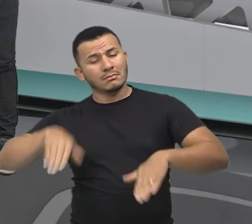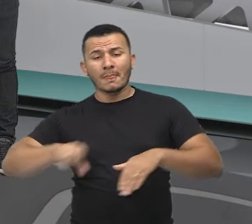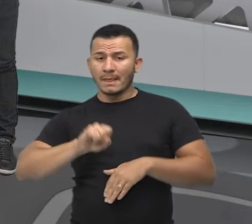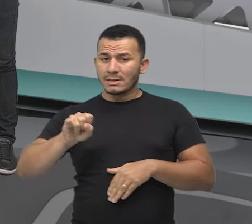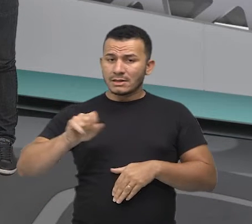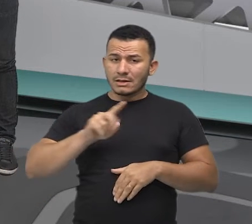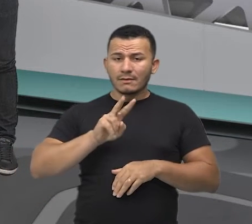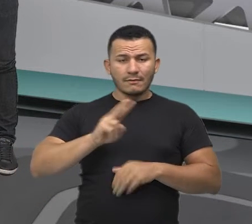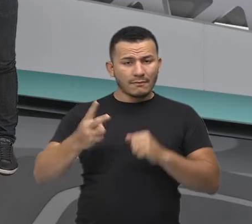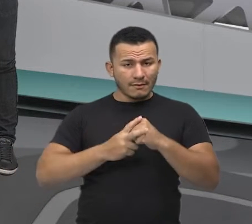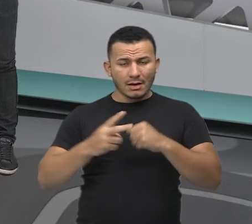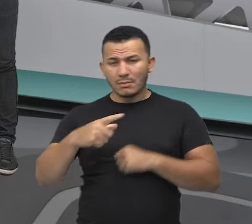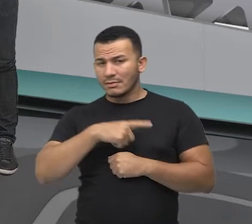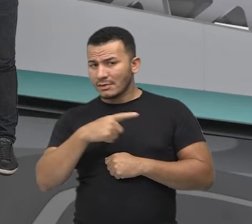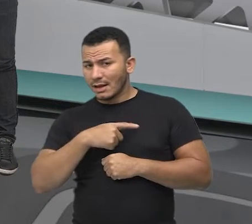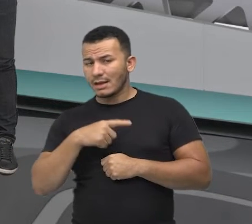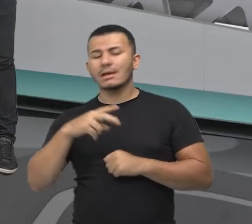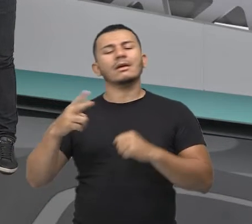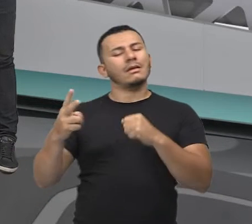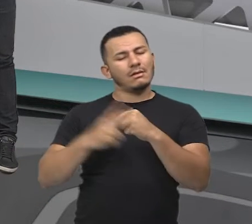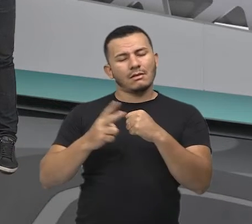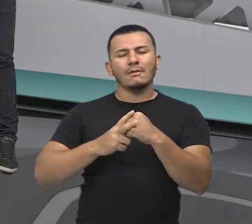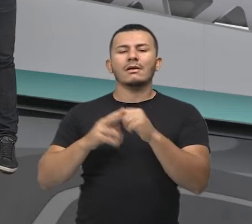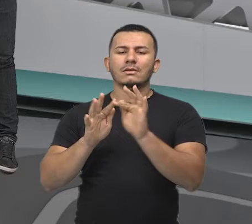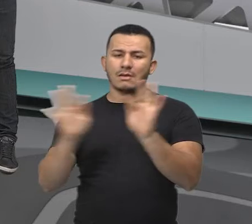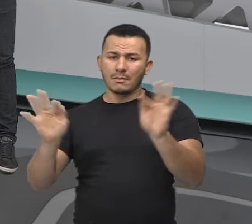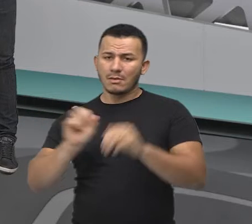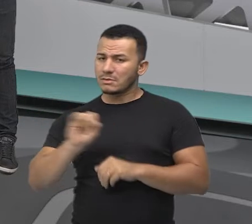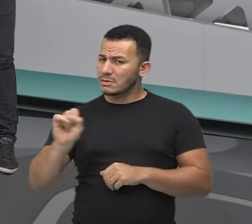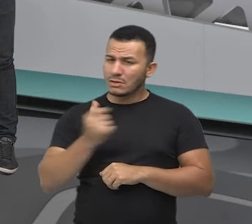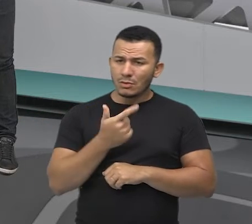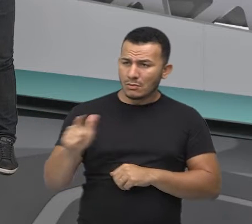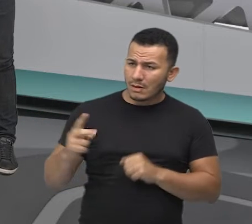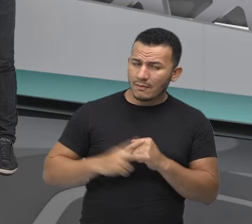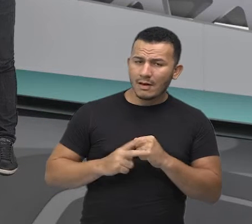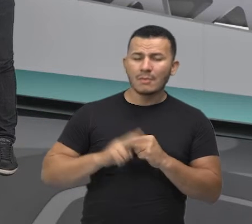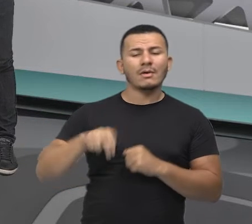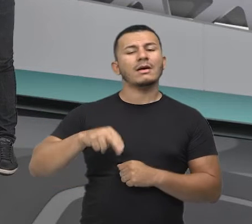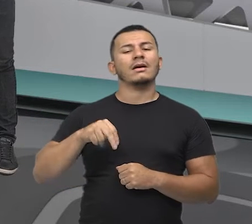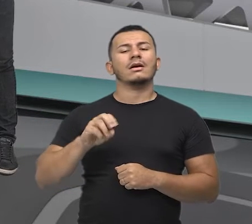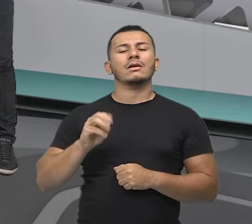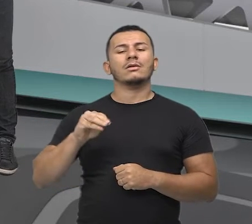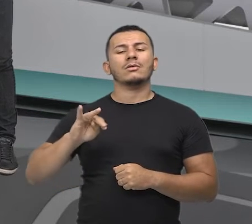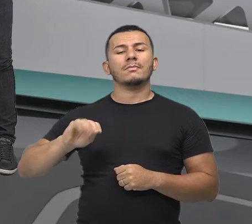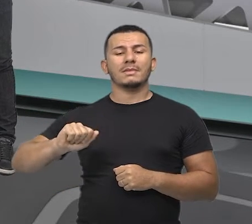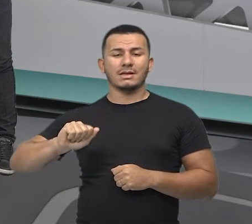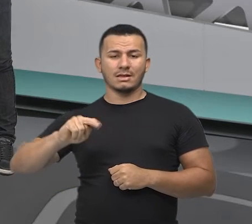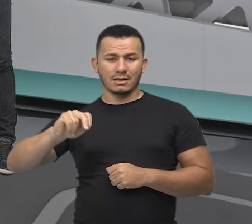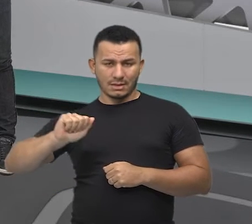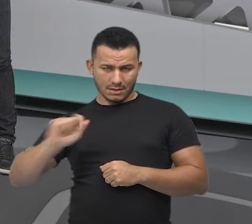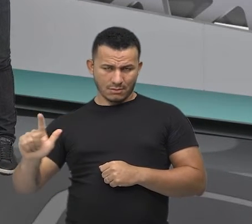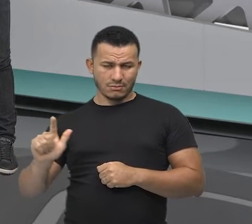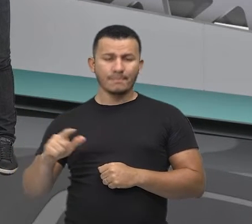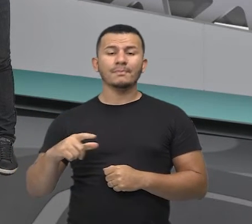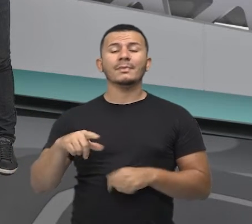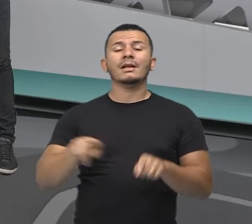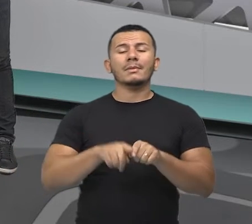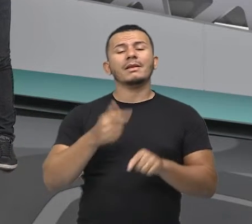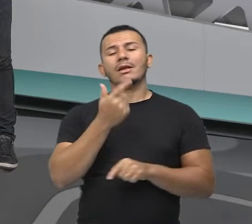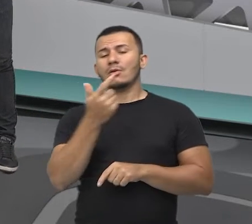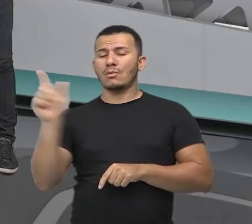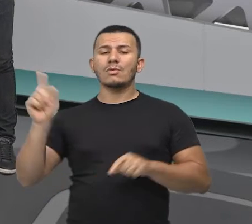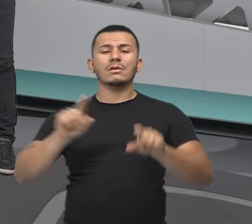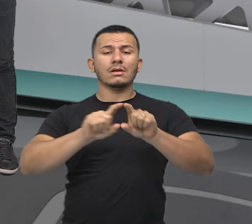verbo, frase verbal. Se não tem verbo, frase nominal. Ok? Então, estudamos as frases. Nós temos também